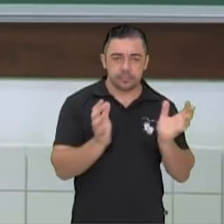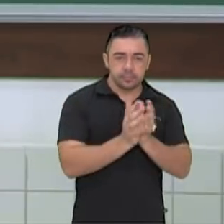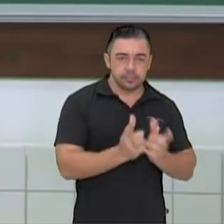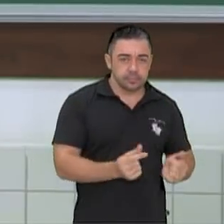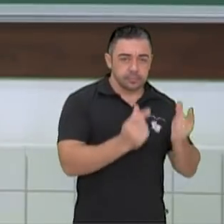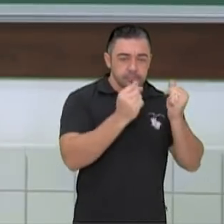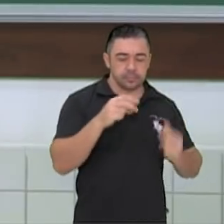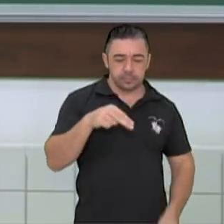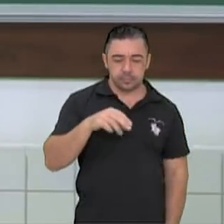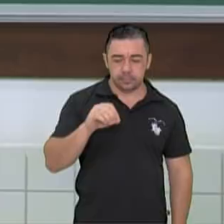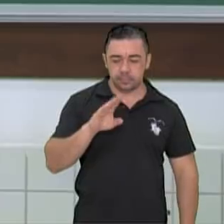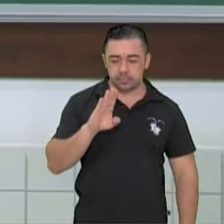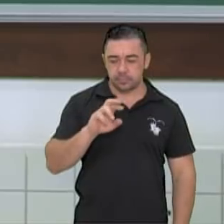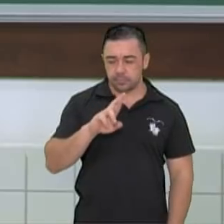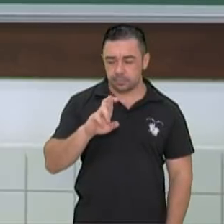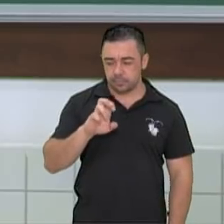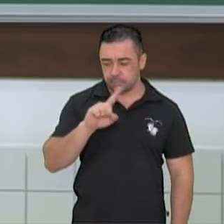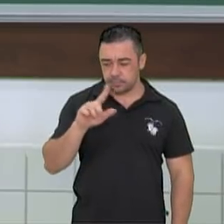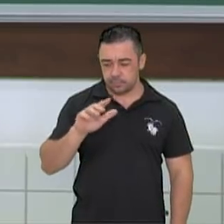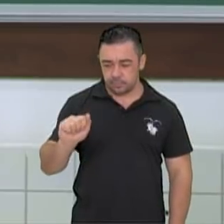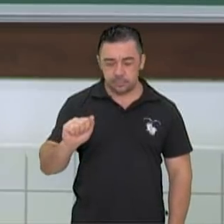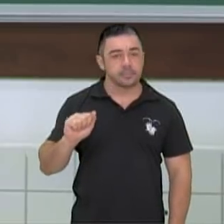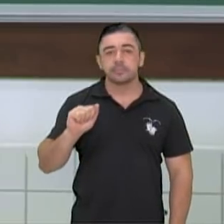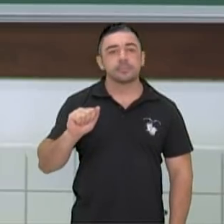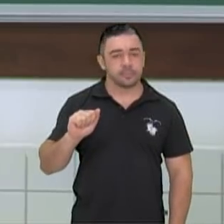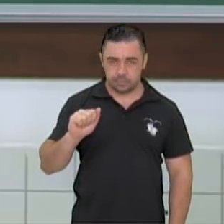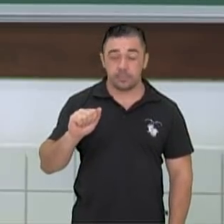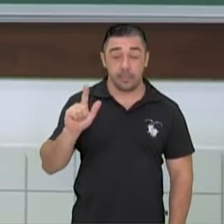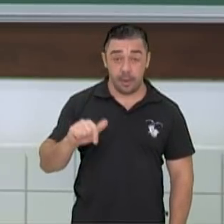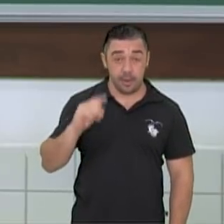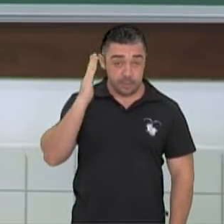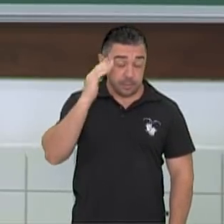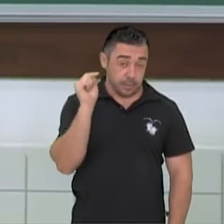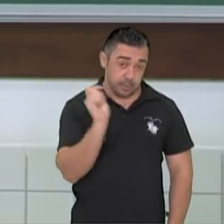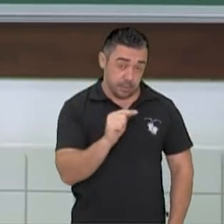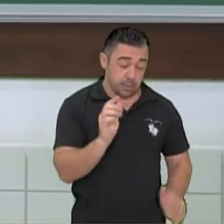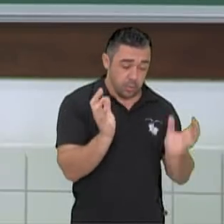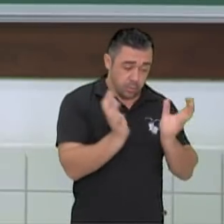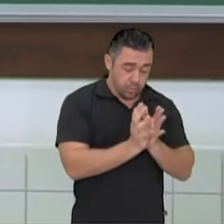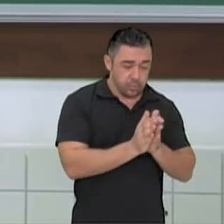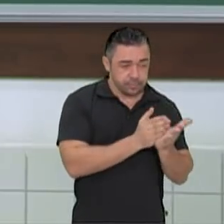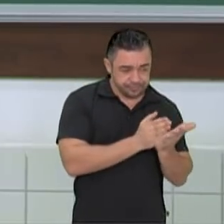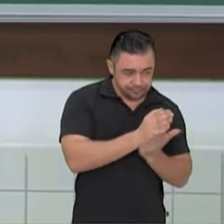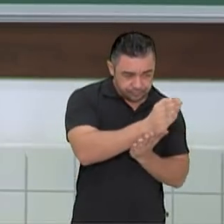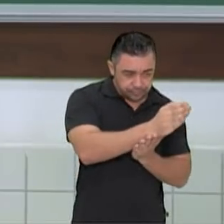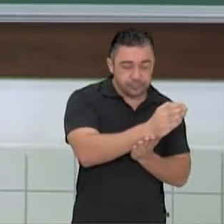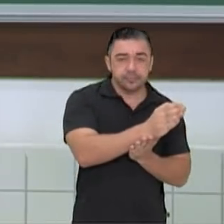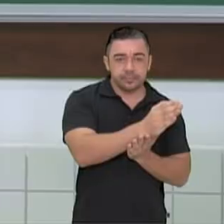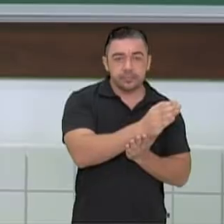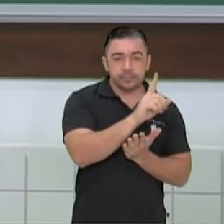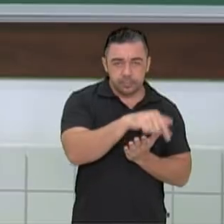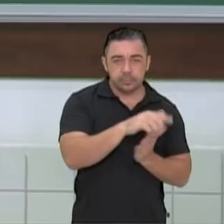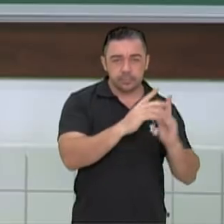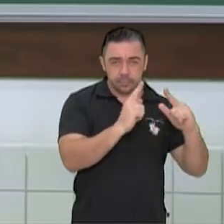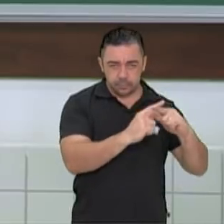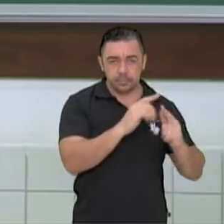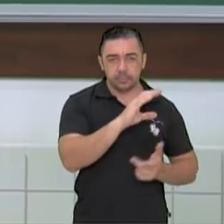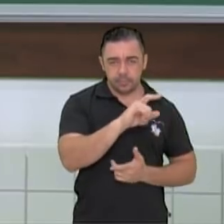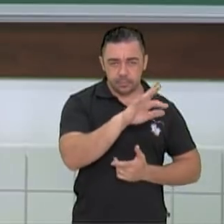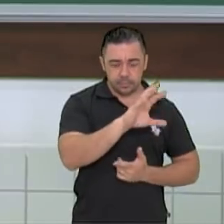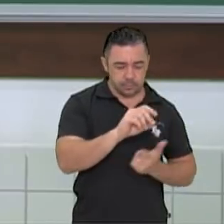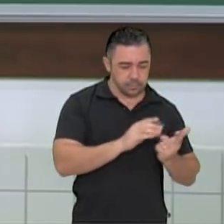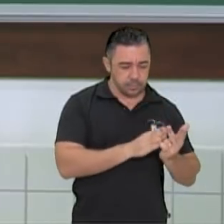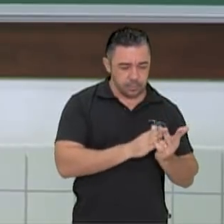próximo estamento, né? Da nobreza, o professor Roberto já comentou, saía-se uma linhagem que pode ser clero, pode ser o